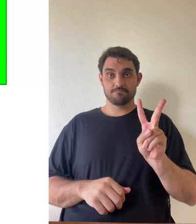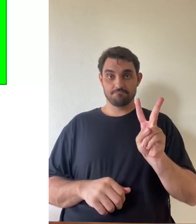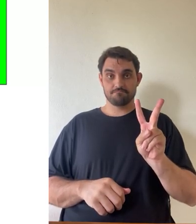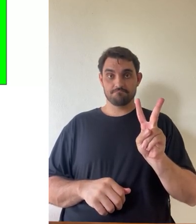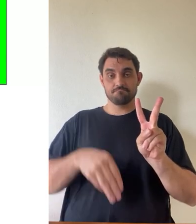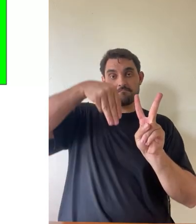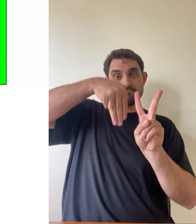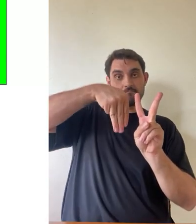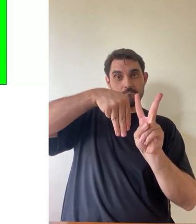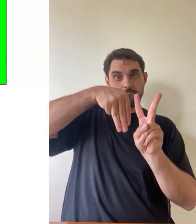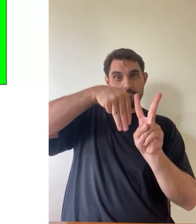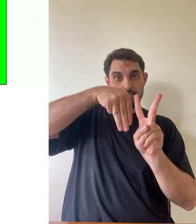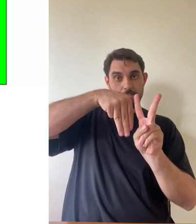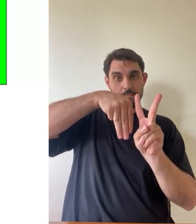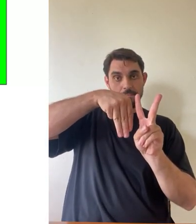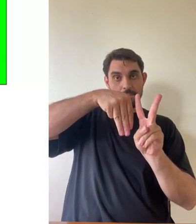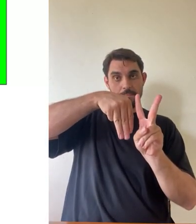média,